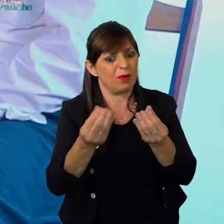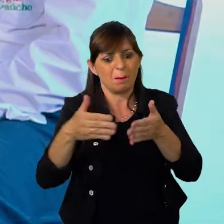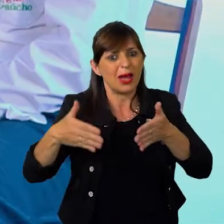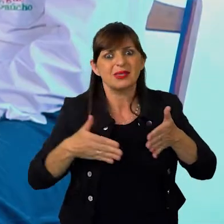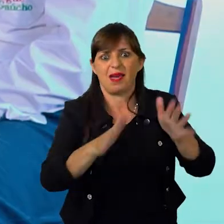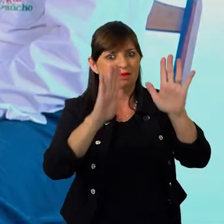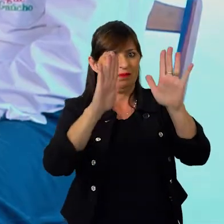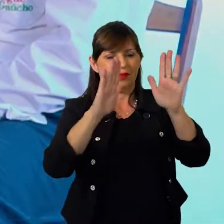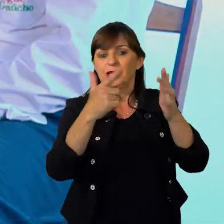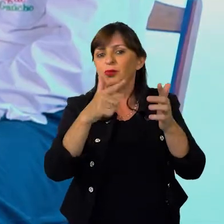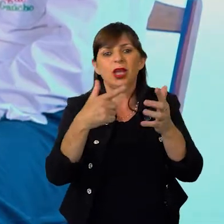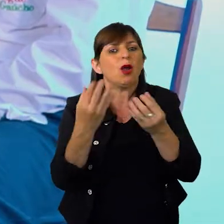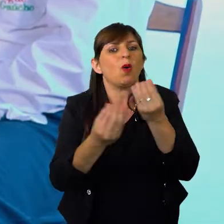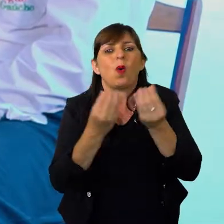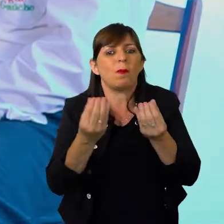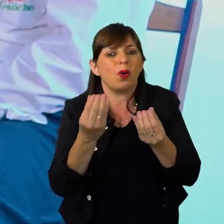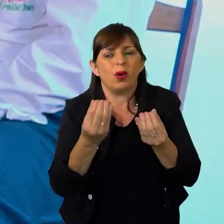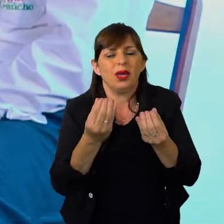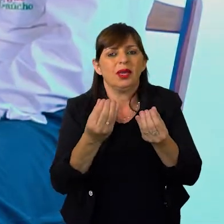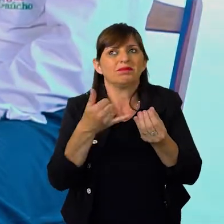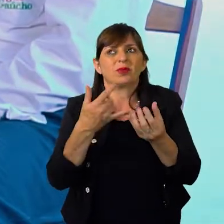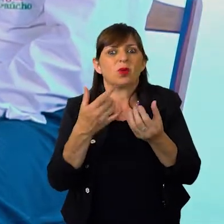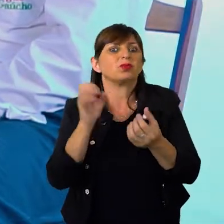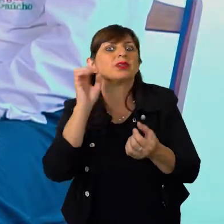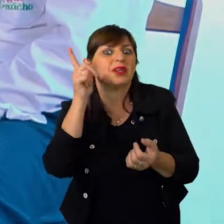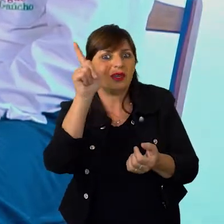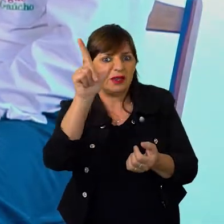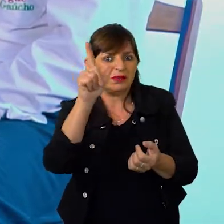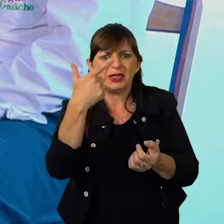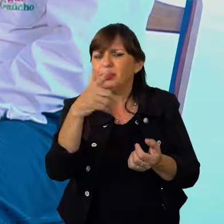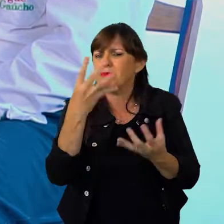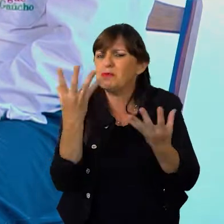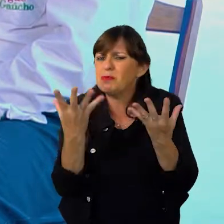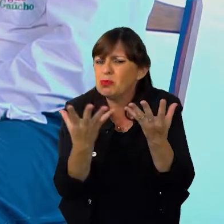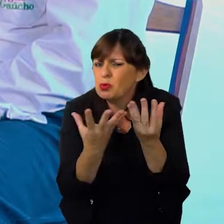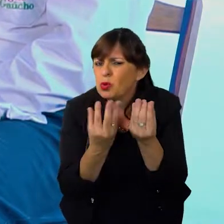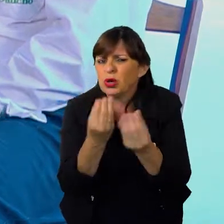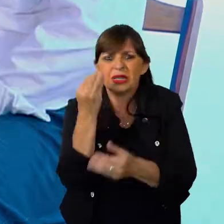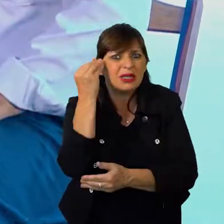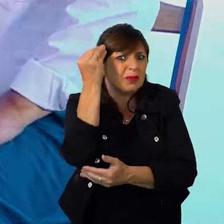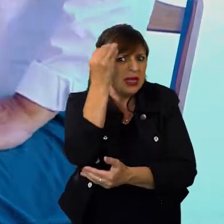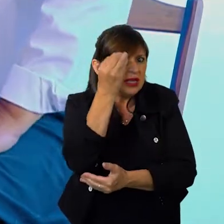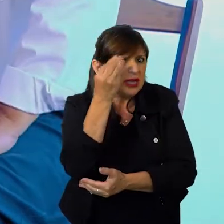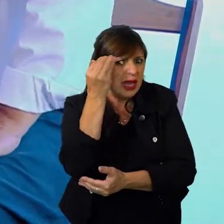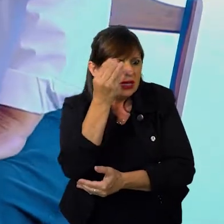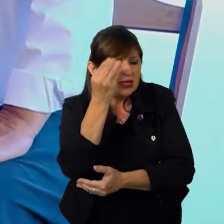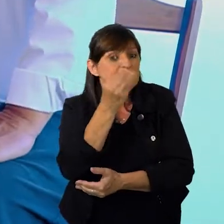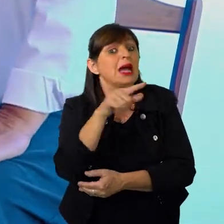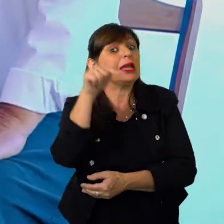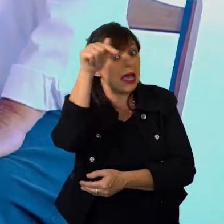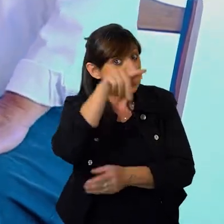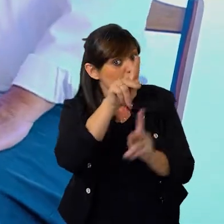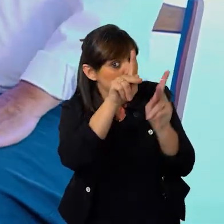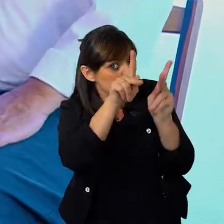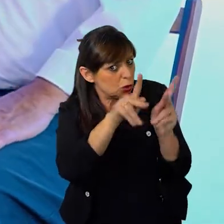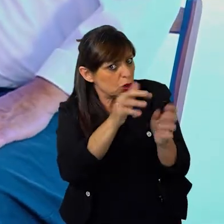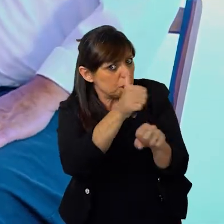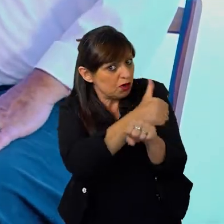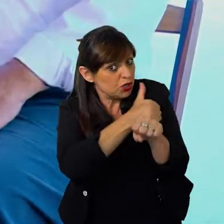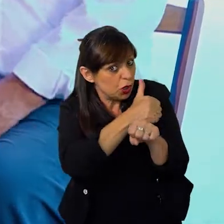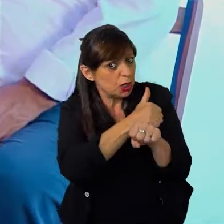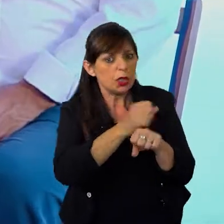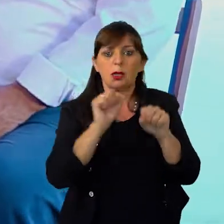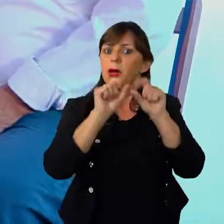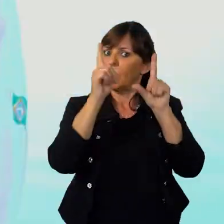ali então eu grande perigo O Grande Desafio dos balseiros ela passar os alto dentro Olha nós estamos